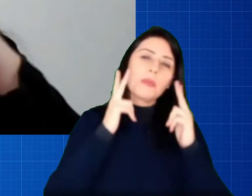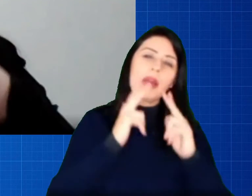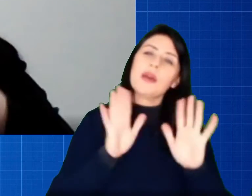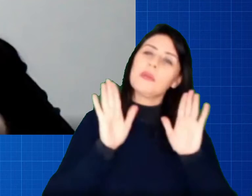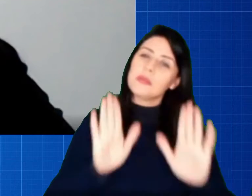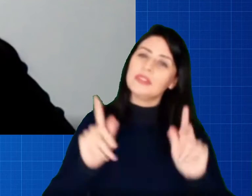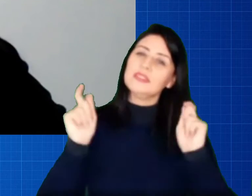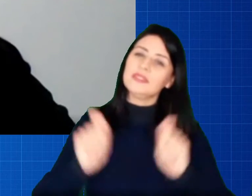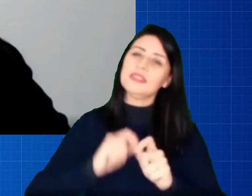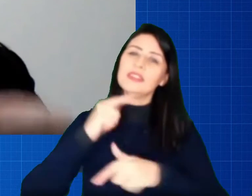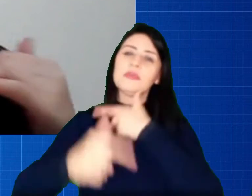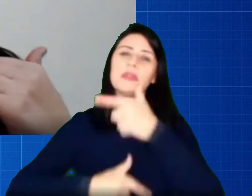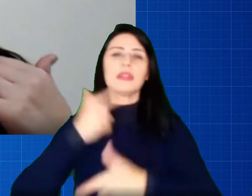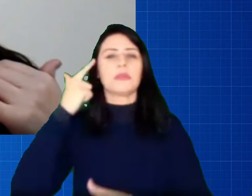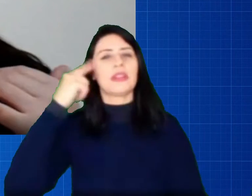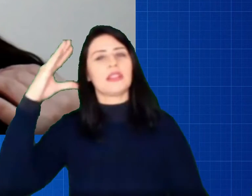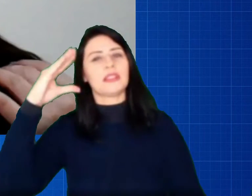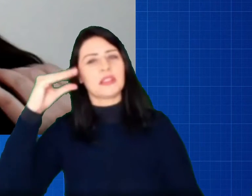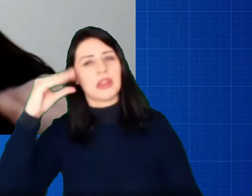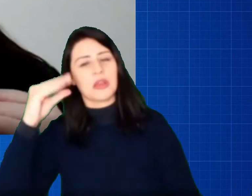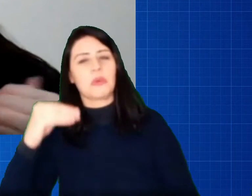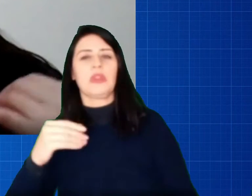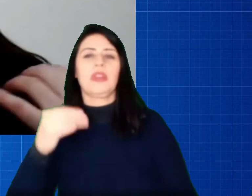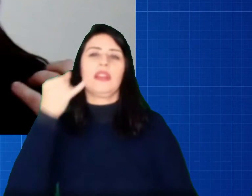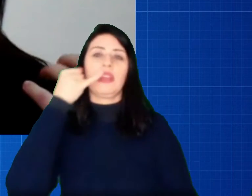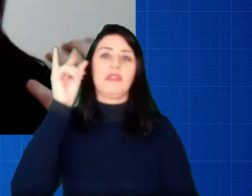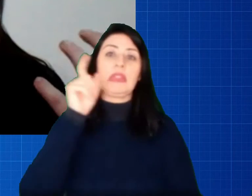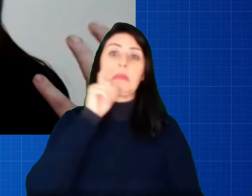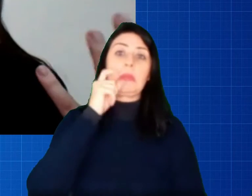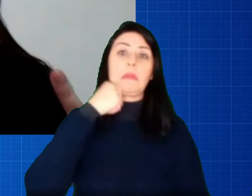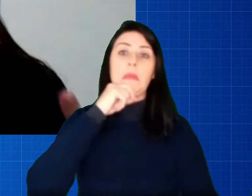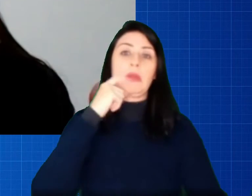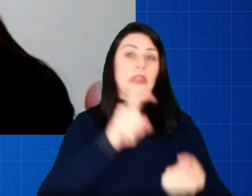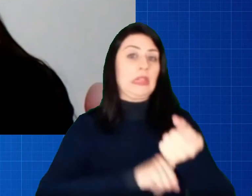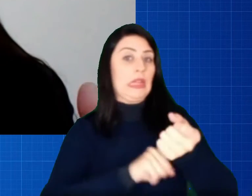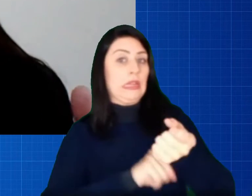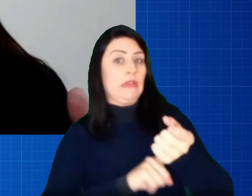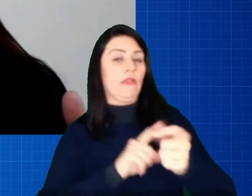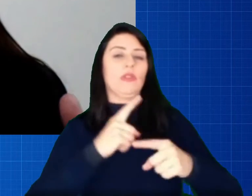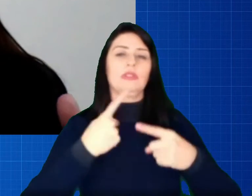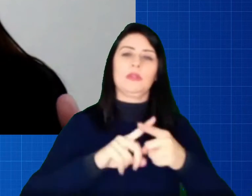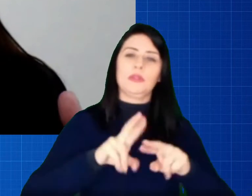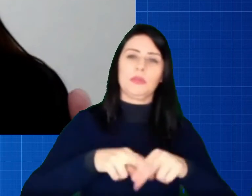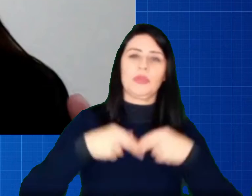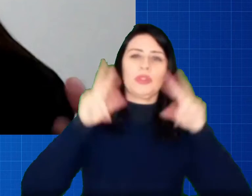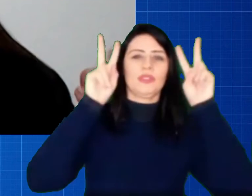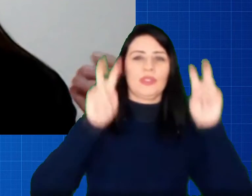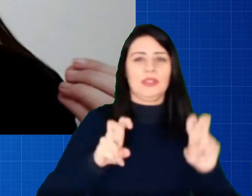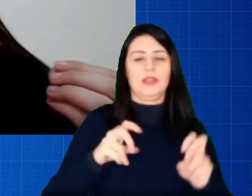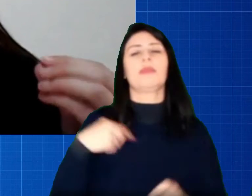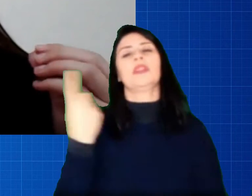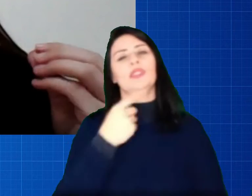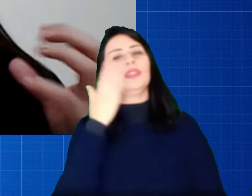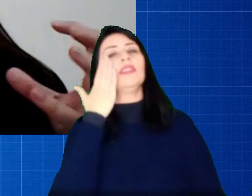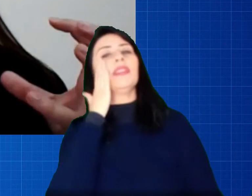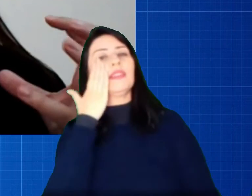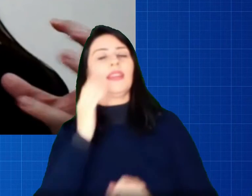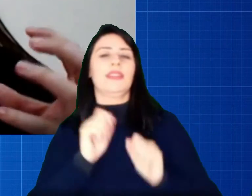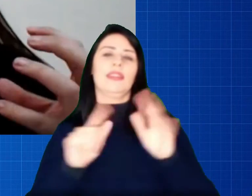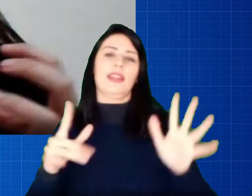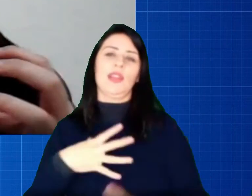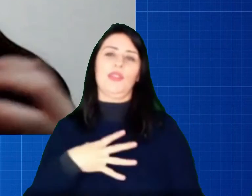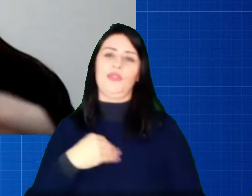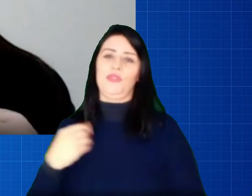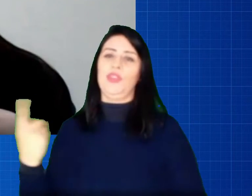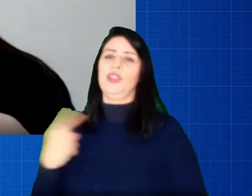Então, tornar isso uma coisa não normal, mas uma coisa que a gente possa trabalhar com tranquilidade, sem que os pais estejam, né, tão